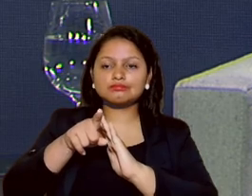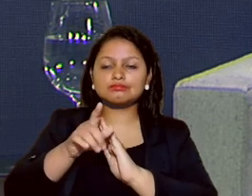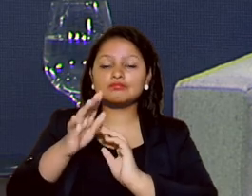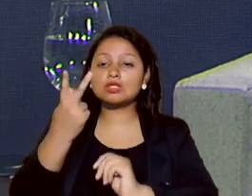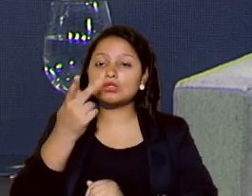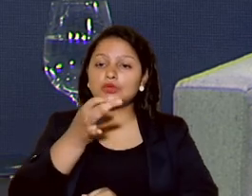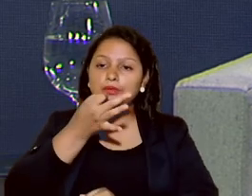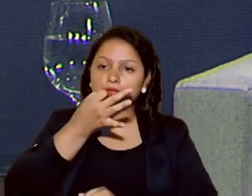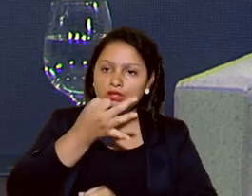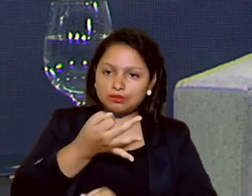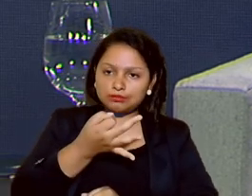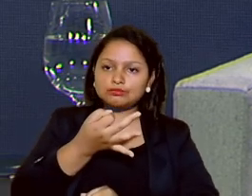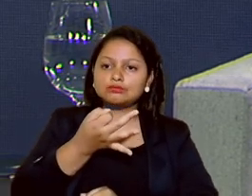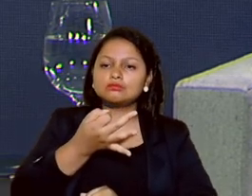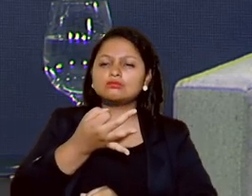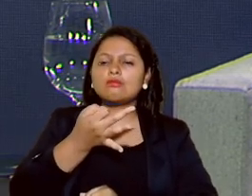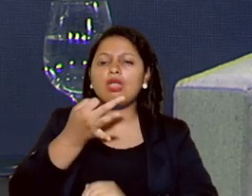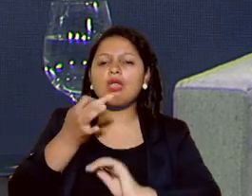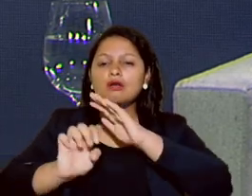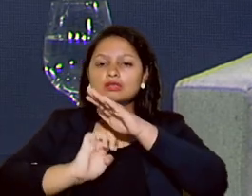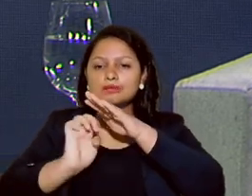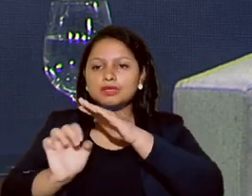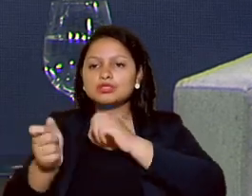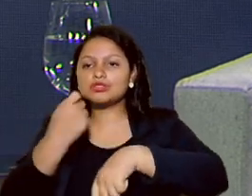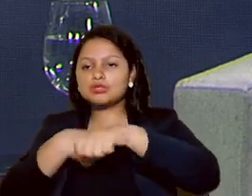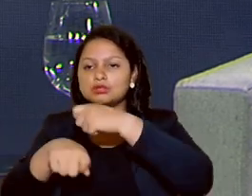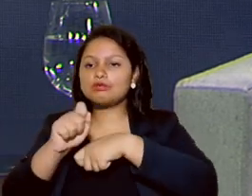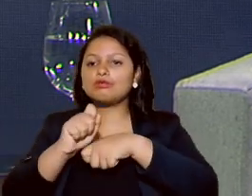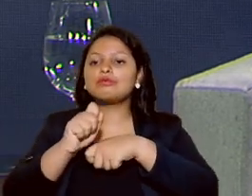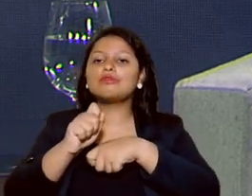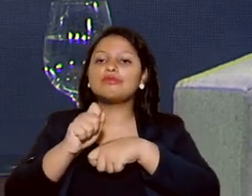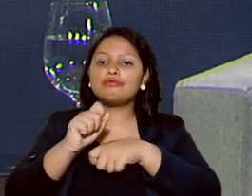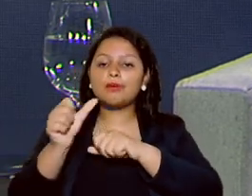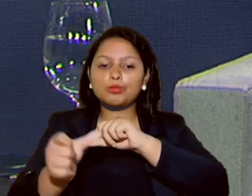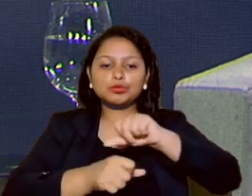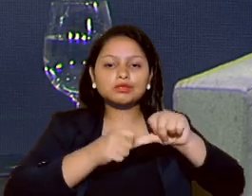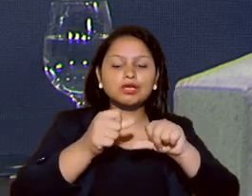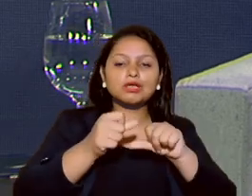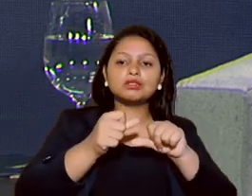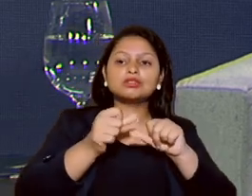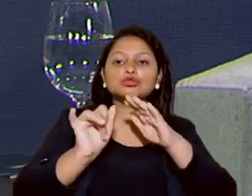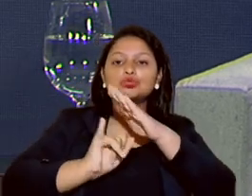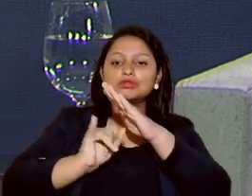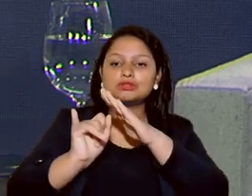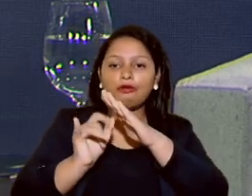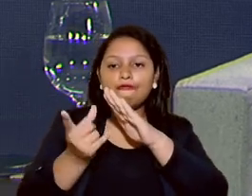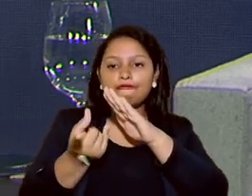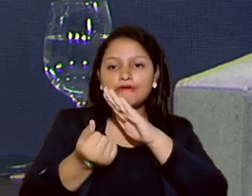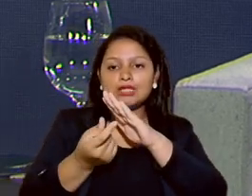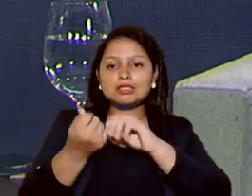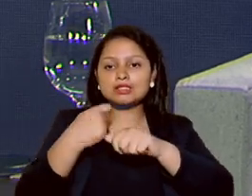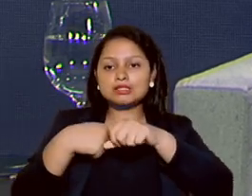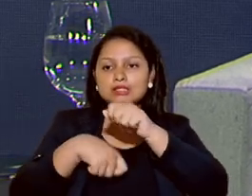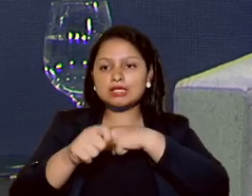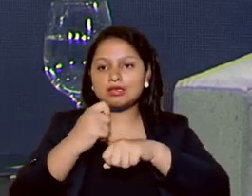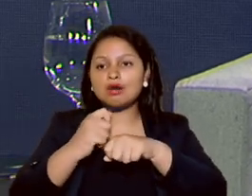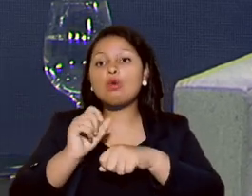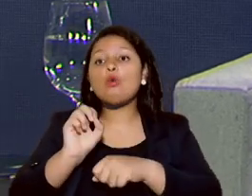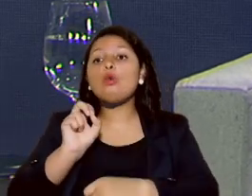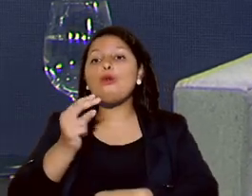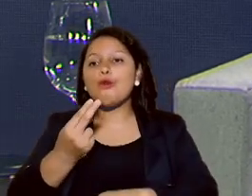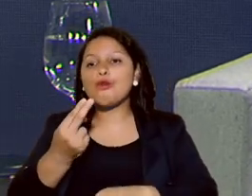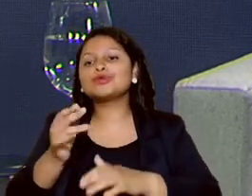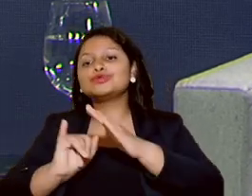na sua opinião as empresas de gestão vão se tornar instituições financeiras ou as instituições financeiras vão avançar na cadeia